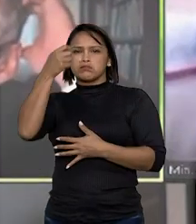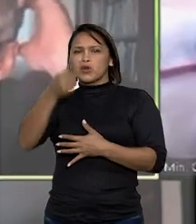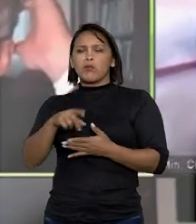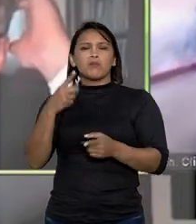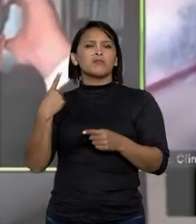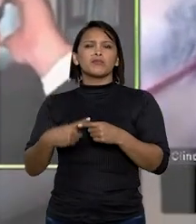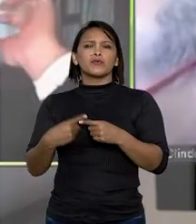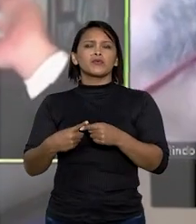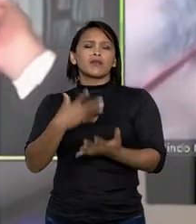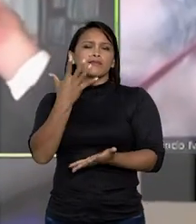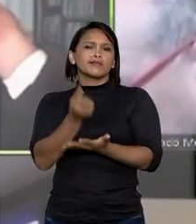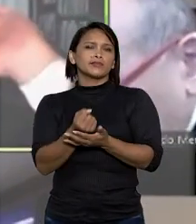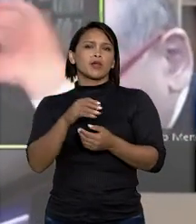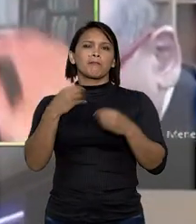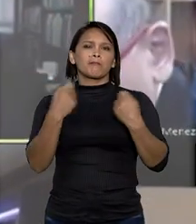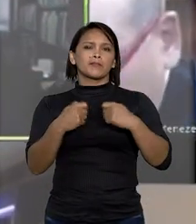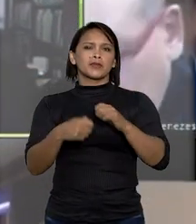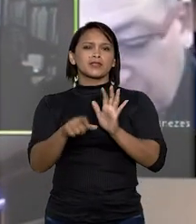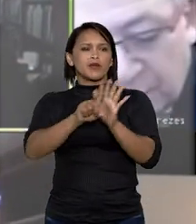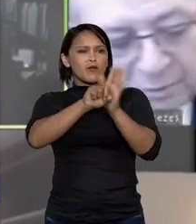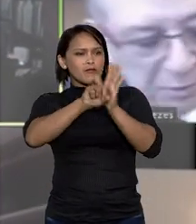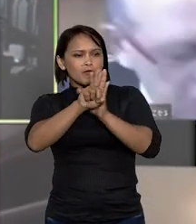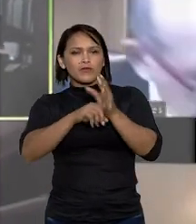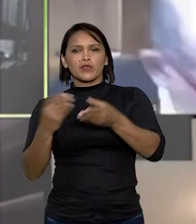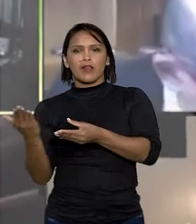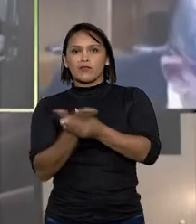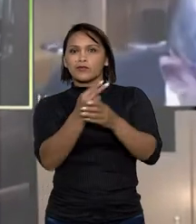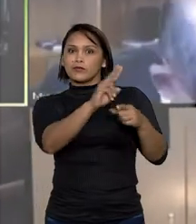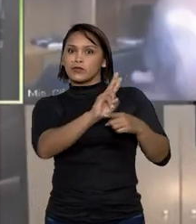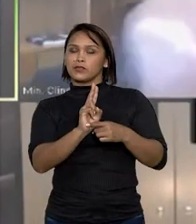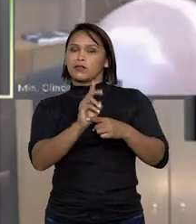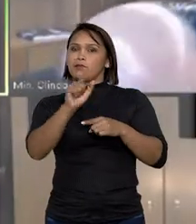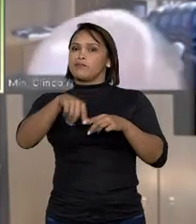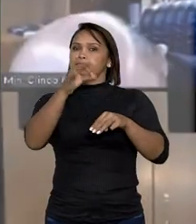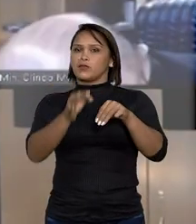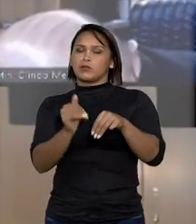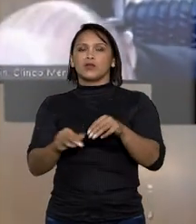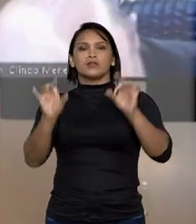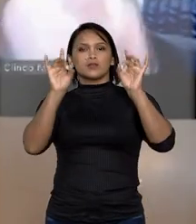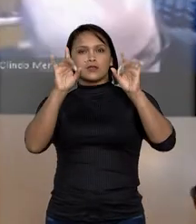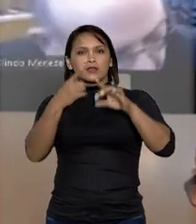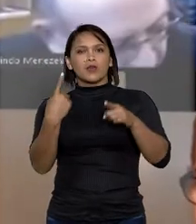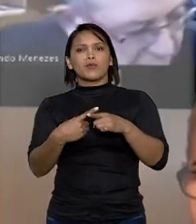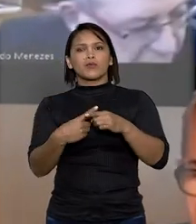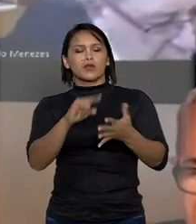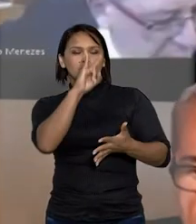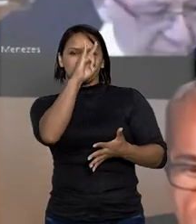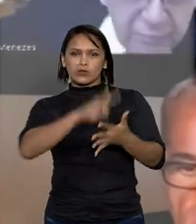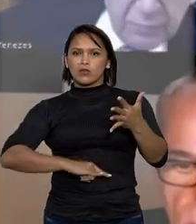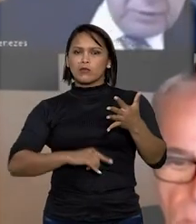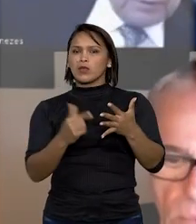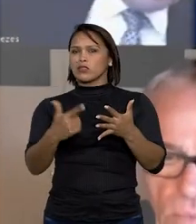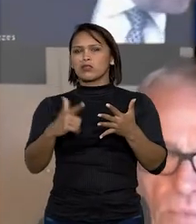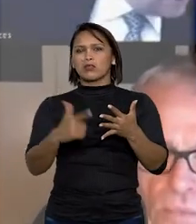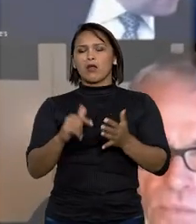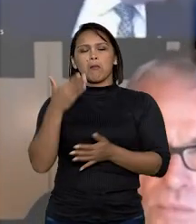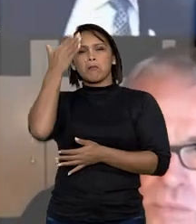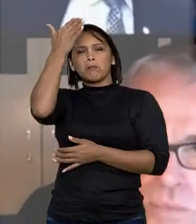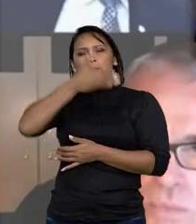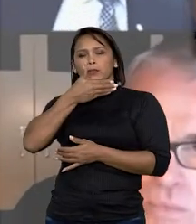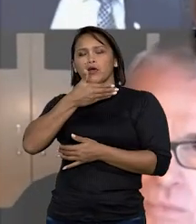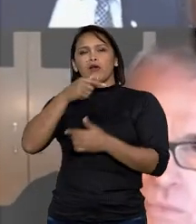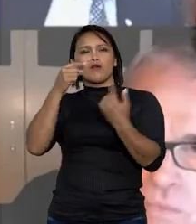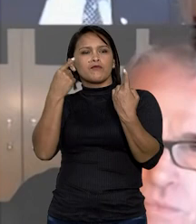razões de seu convencimento quanto a necessidade das medidas cautelares o ministro destacou o fato de os documentos não trazer em